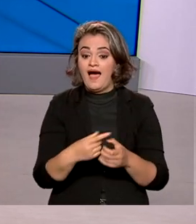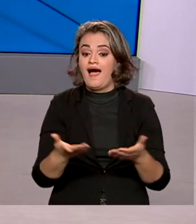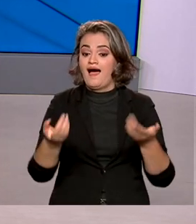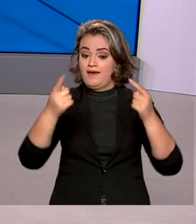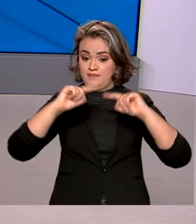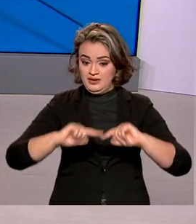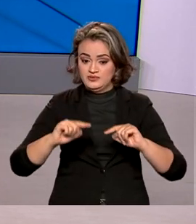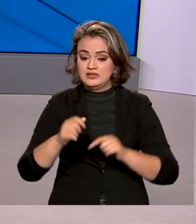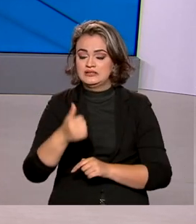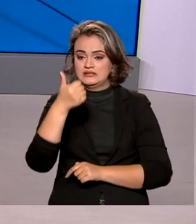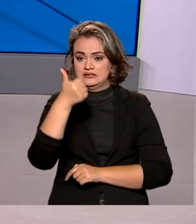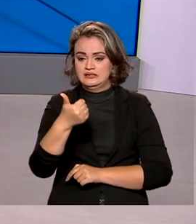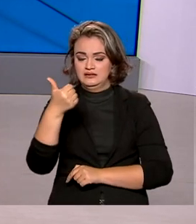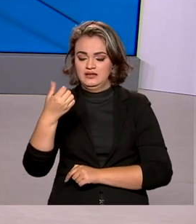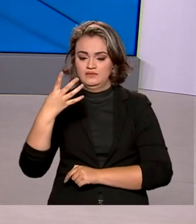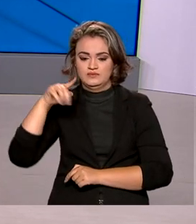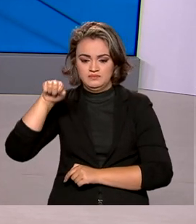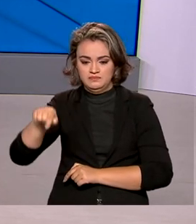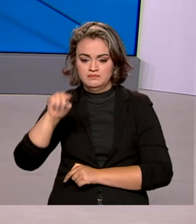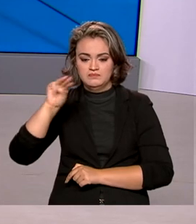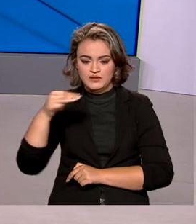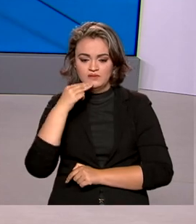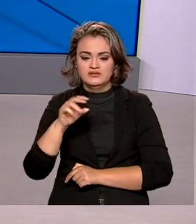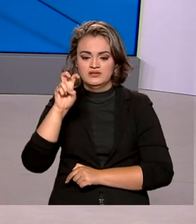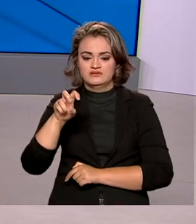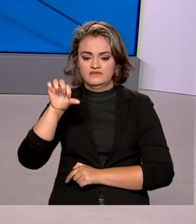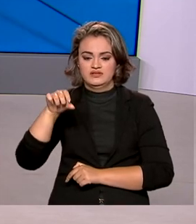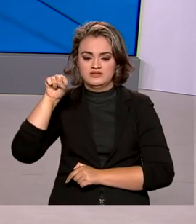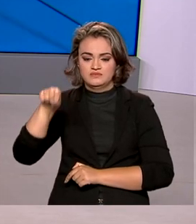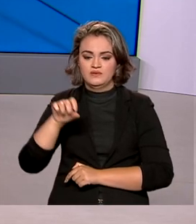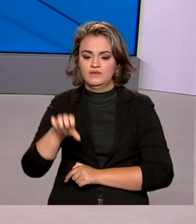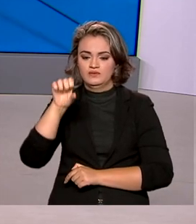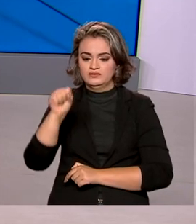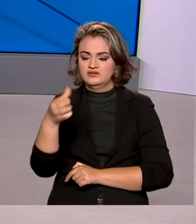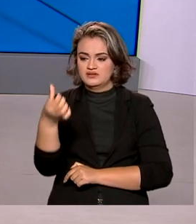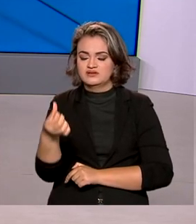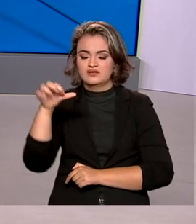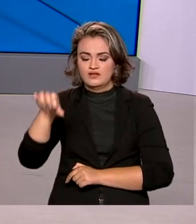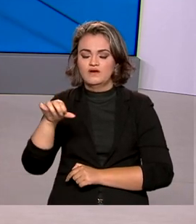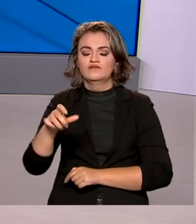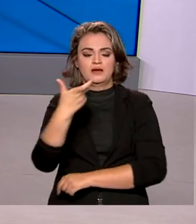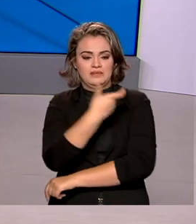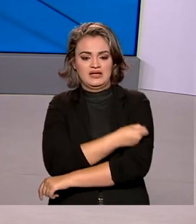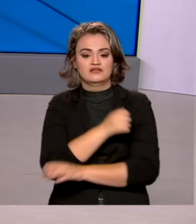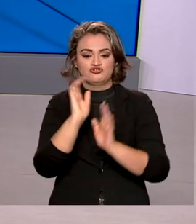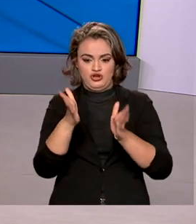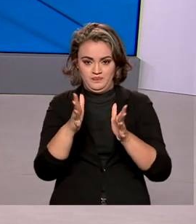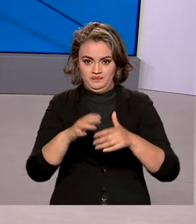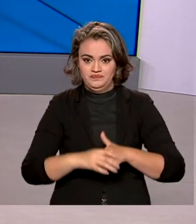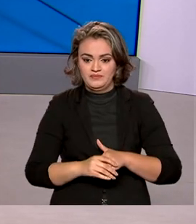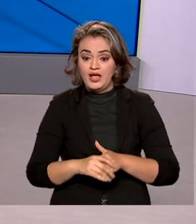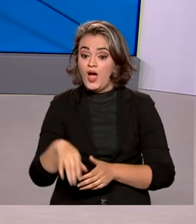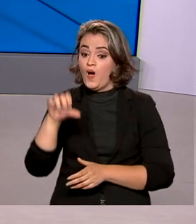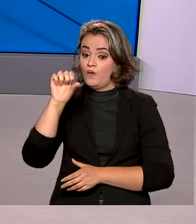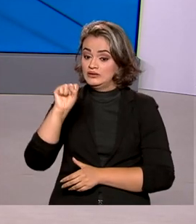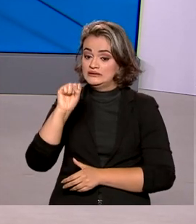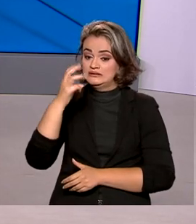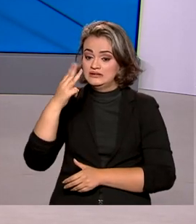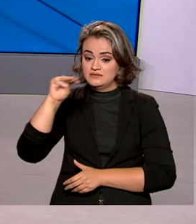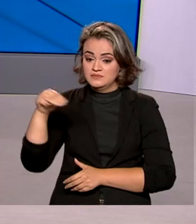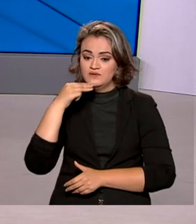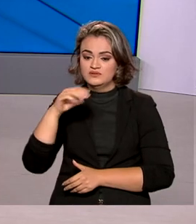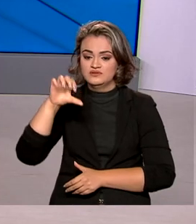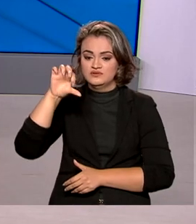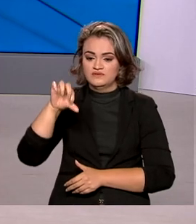doses, 114 milhões 597 mil 869 foram aplicadas. 83 milhões